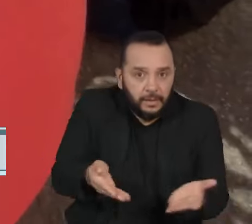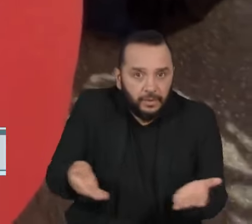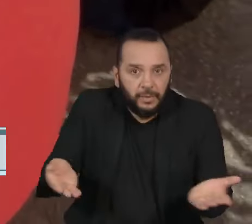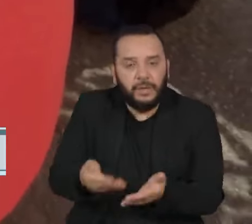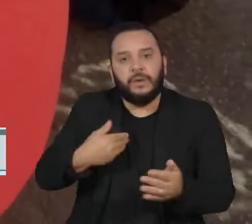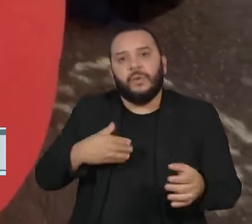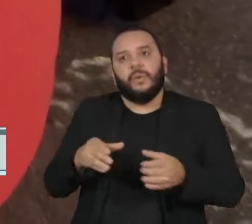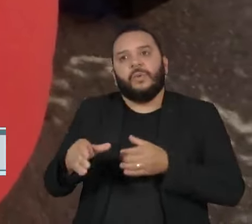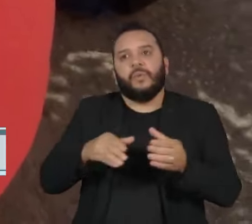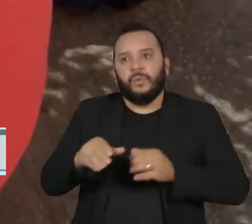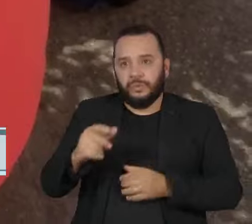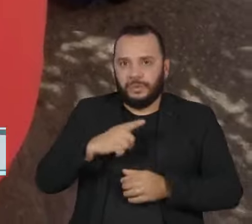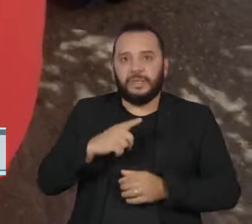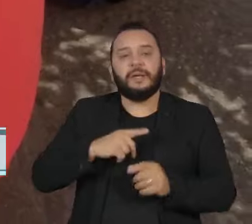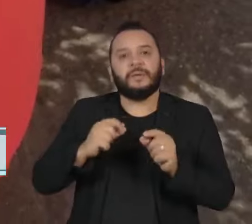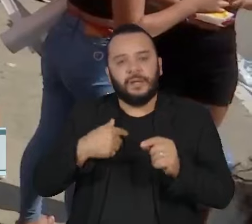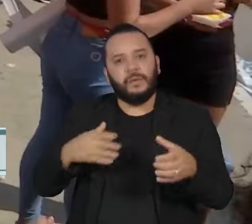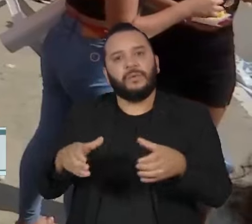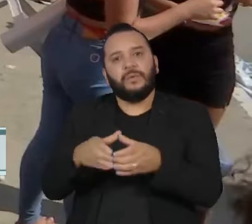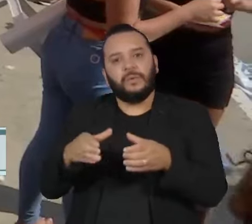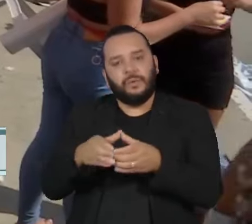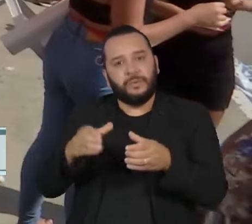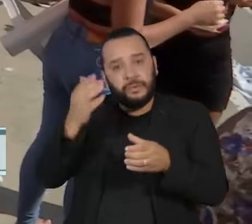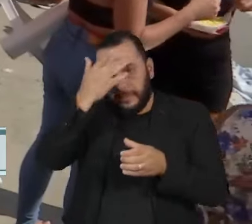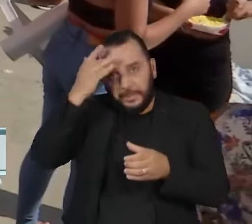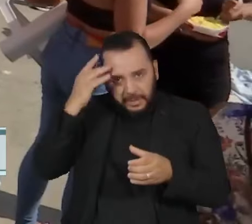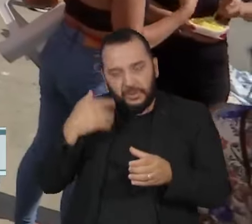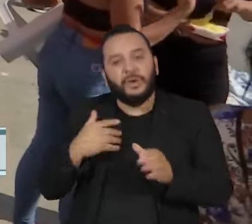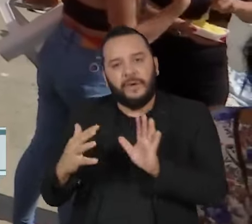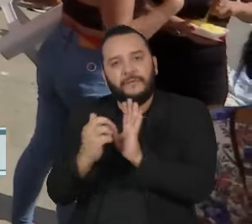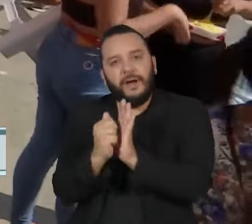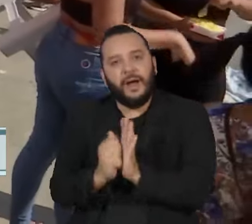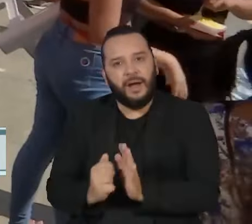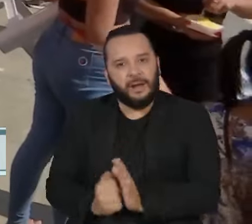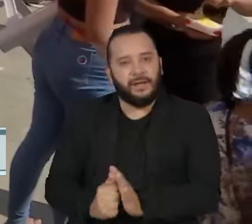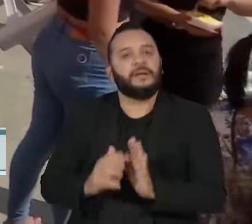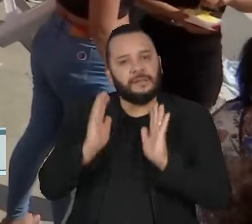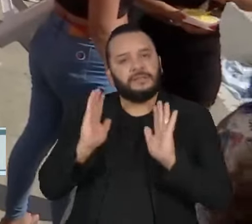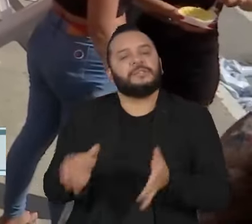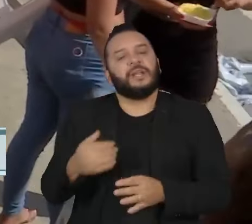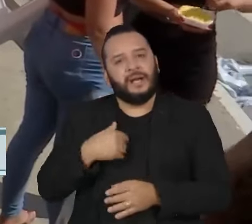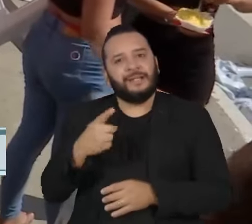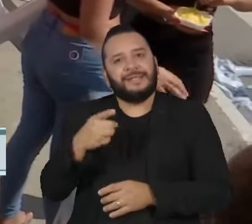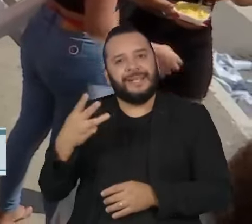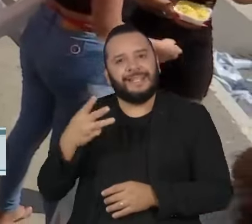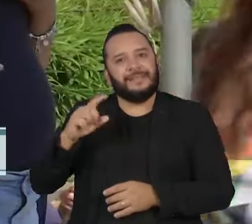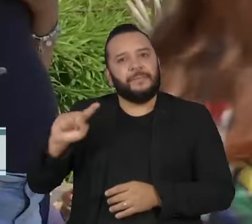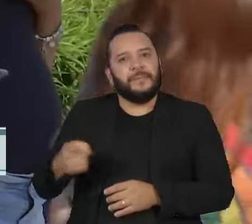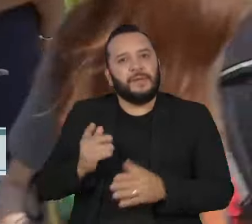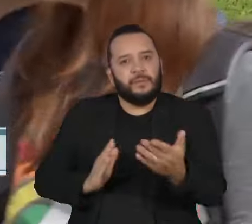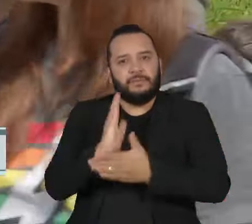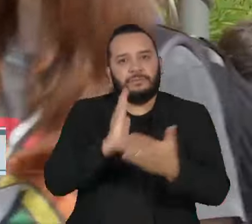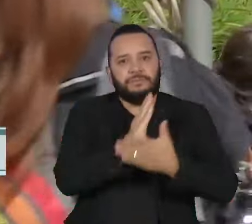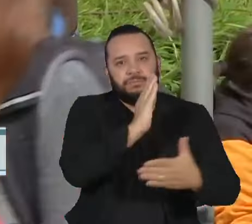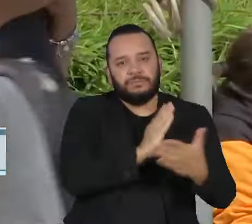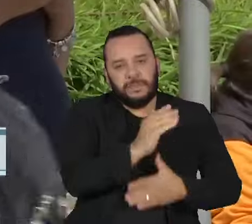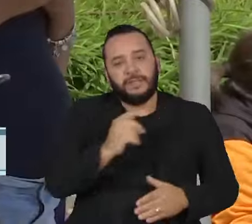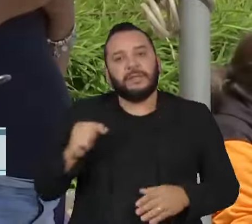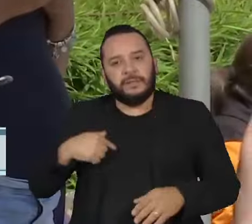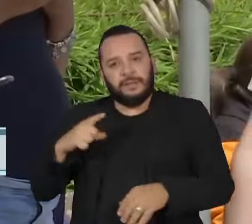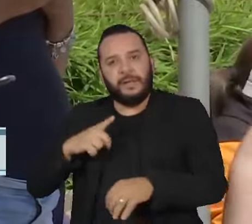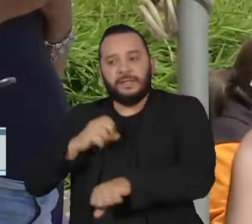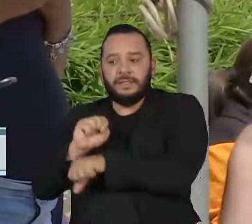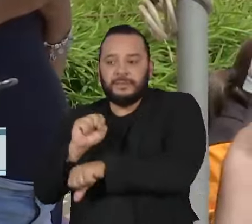concurso formará um banco de candidatos com mais de 13 mil classificados. Eles ficarão numa lista de espera e podem